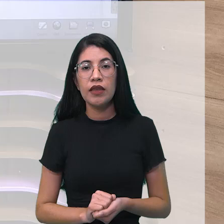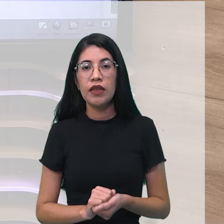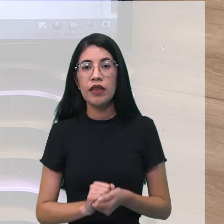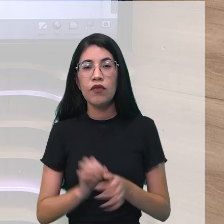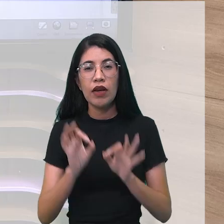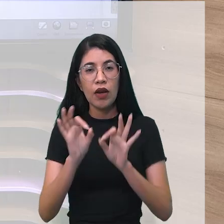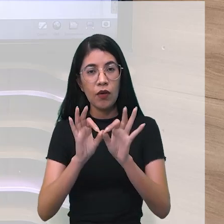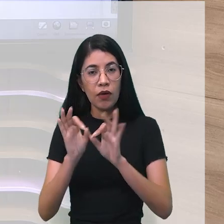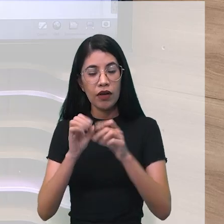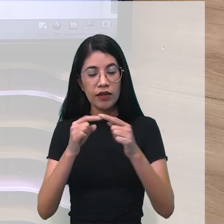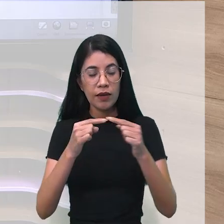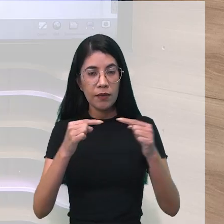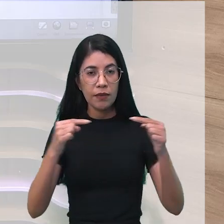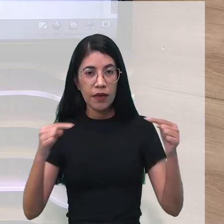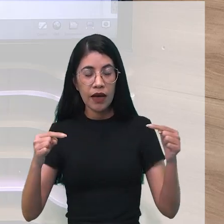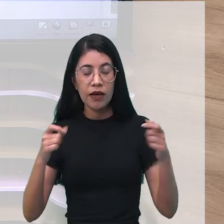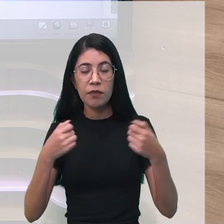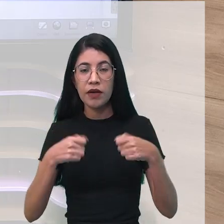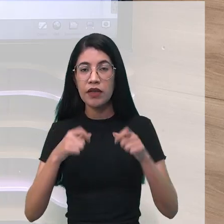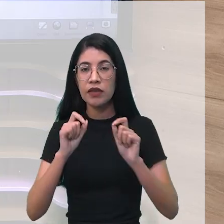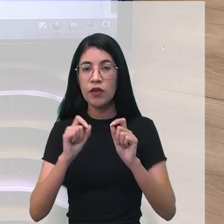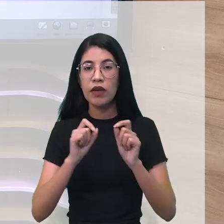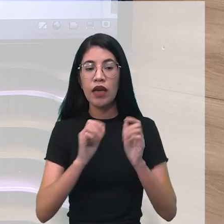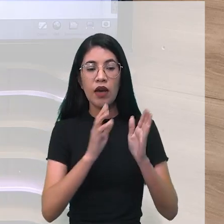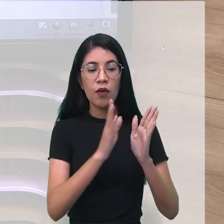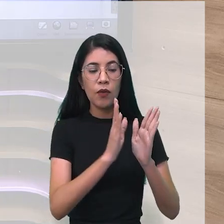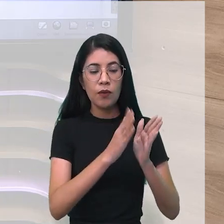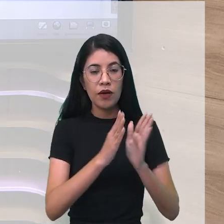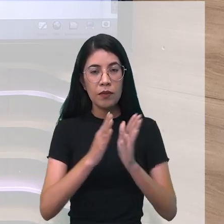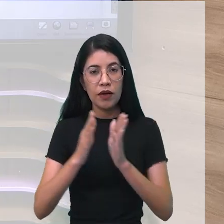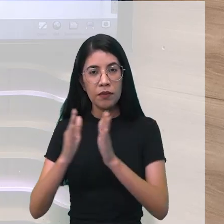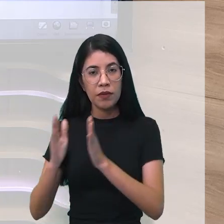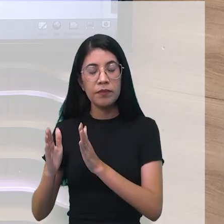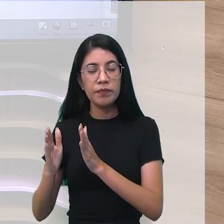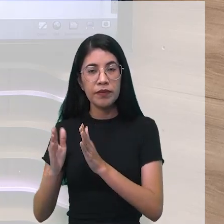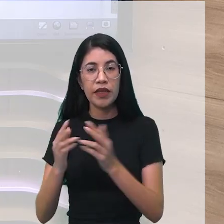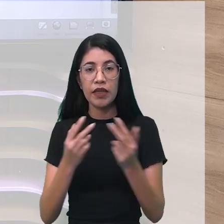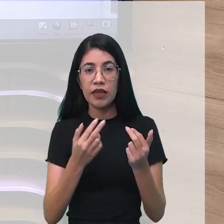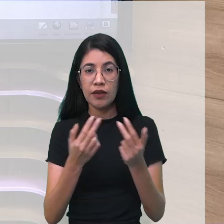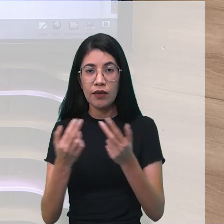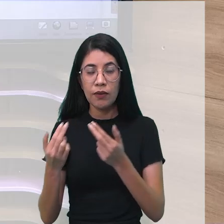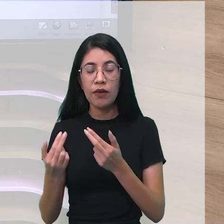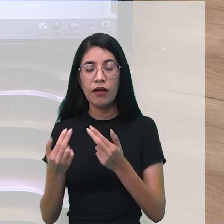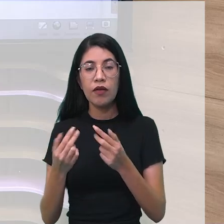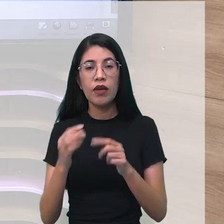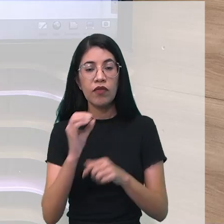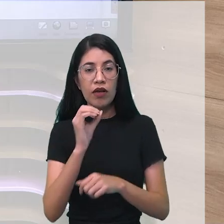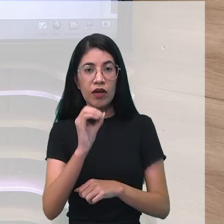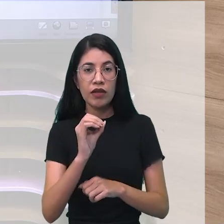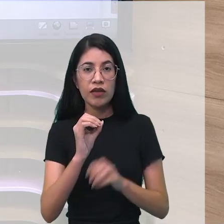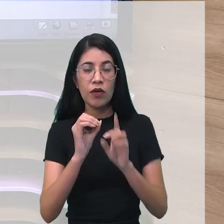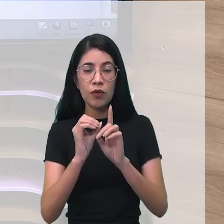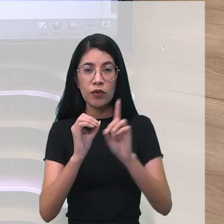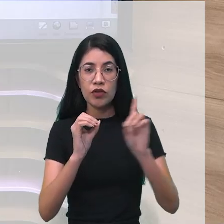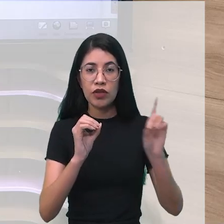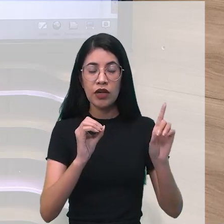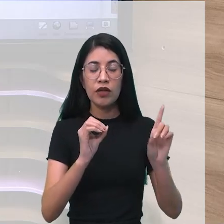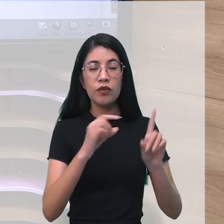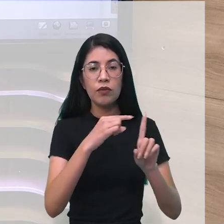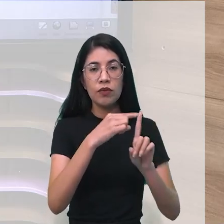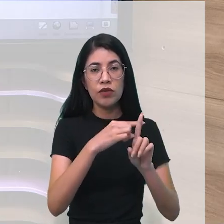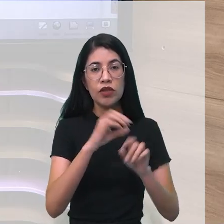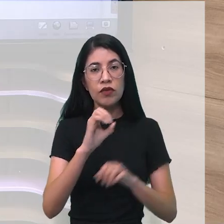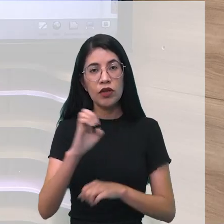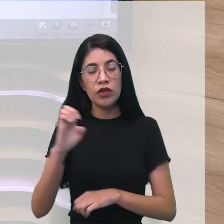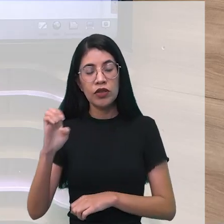for construir uma reta numérica, lembre de colocar os espaçamentos iguais. Você vai colocar o 0, à sua direita os positivos, à